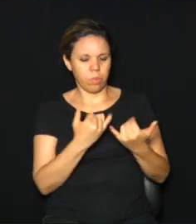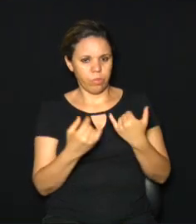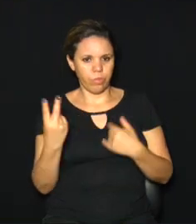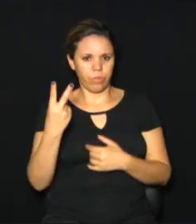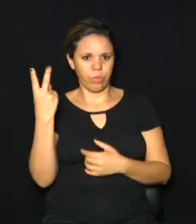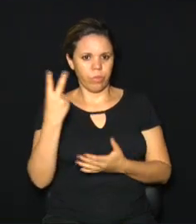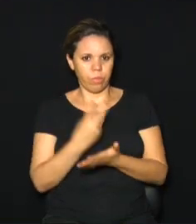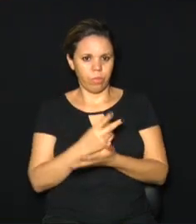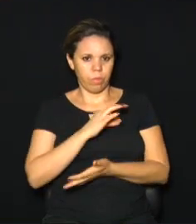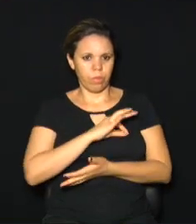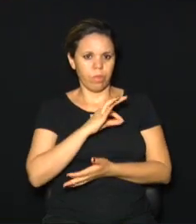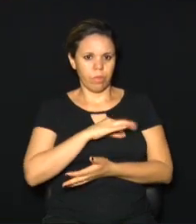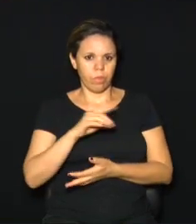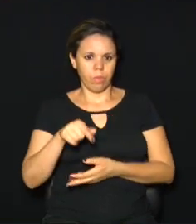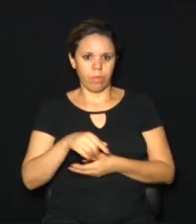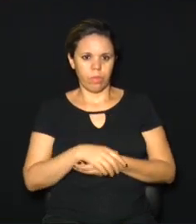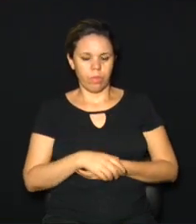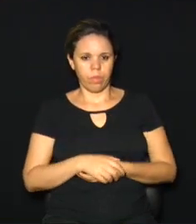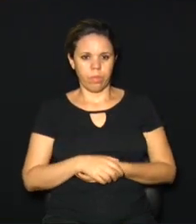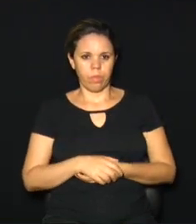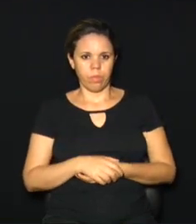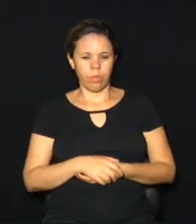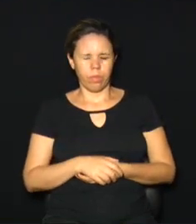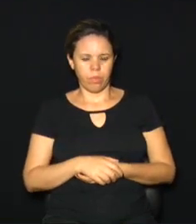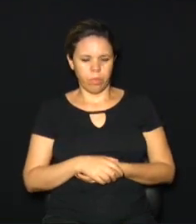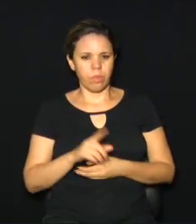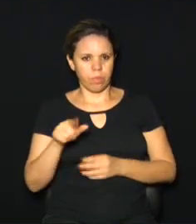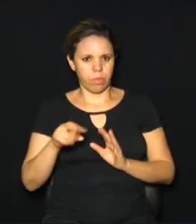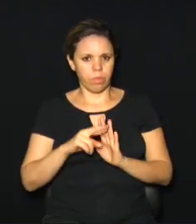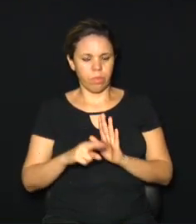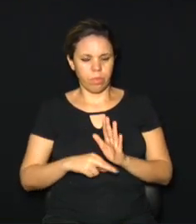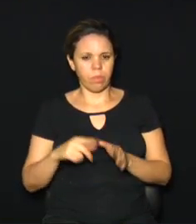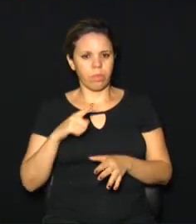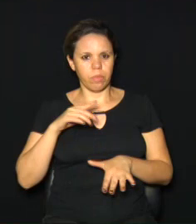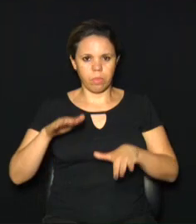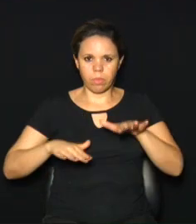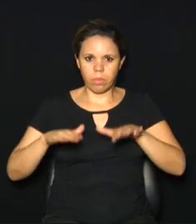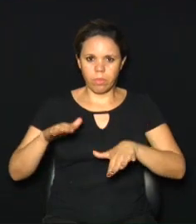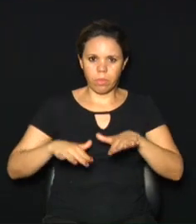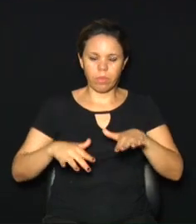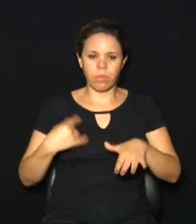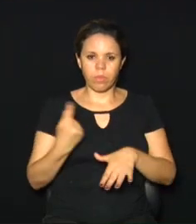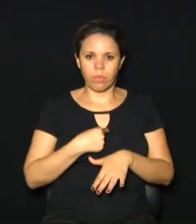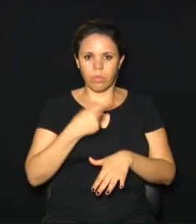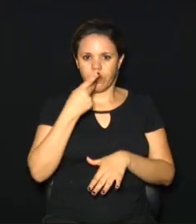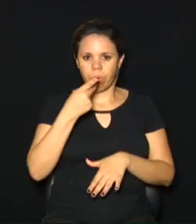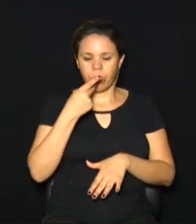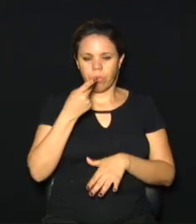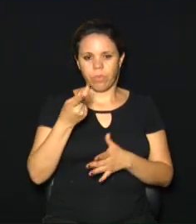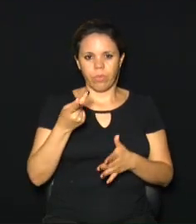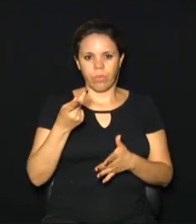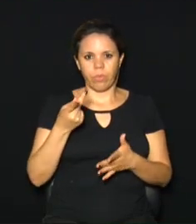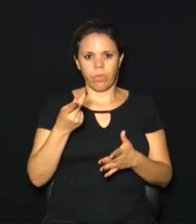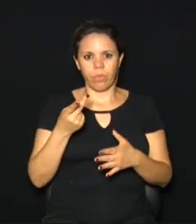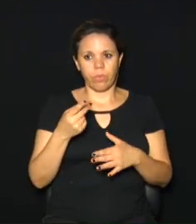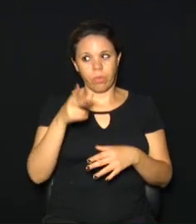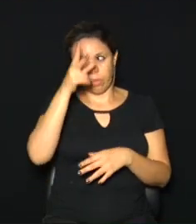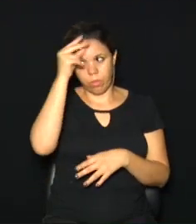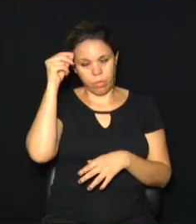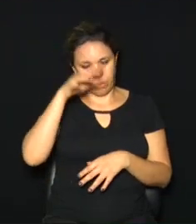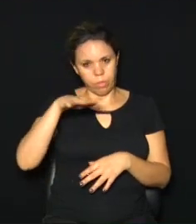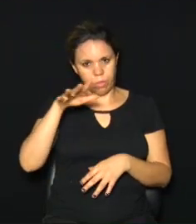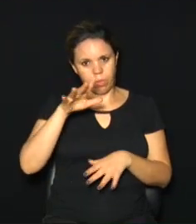mesmo salário. Essa é a regra, né? Mas isso é a regra. Agora tem exceções. E quando nós estamos falando de serviço público, é mais